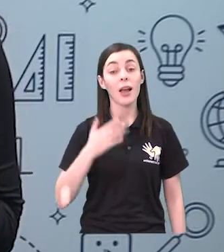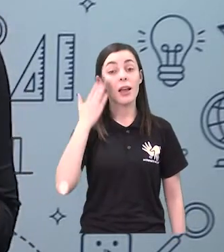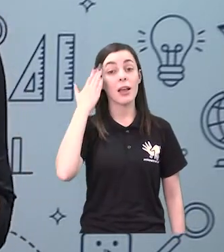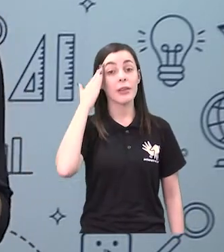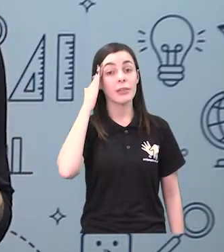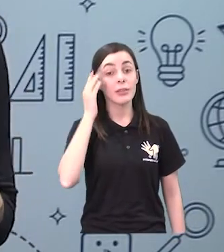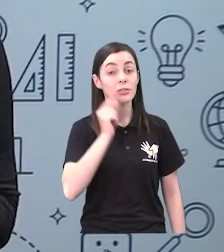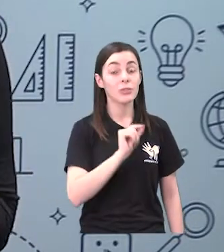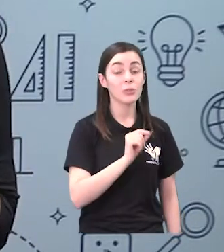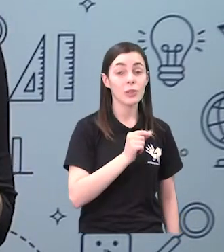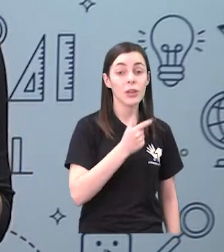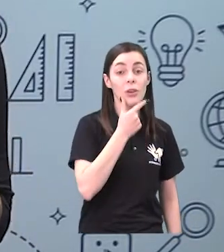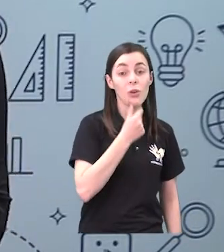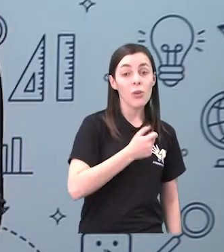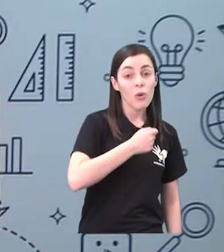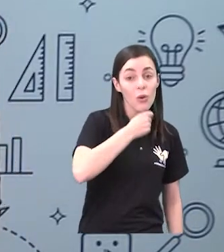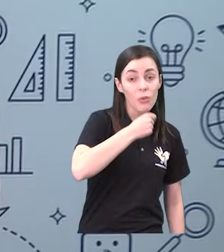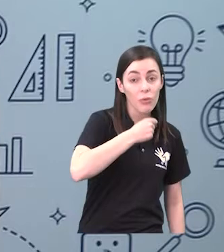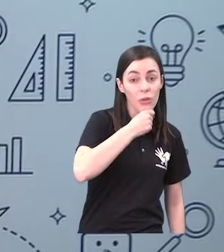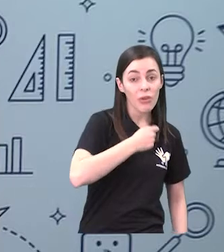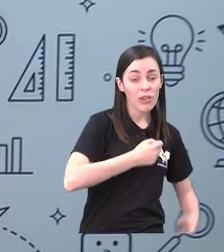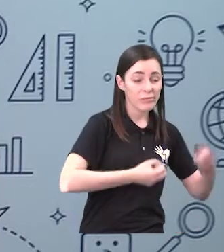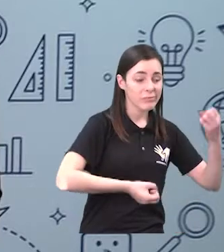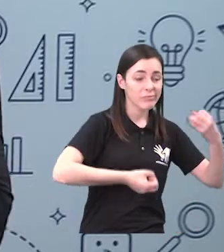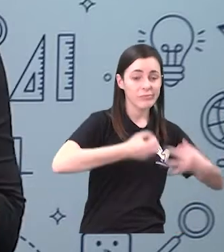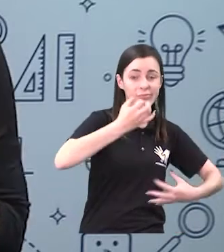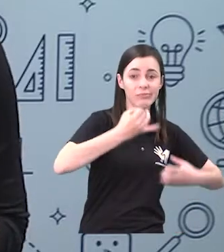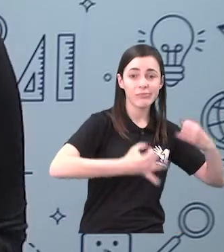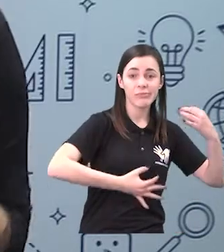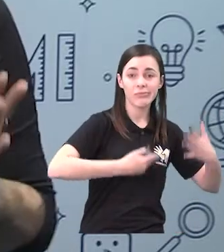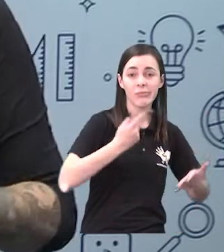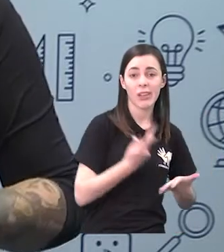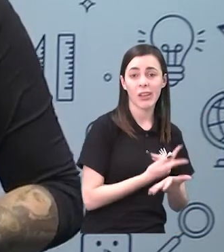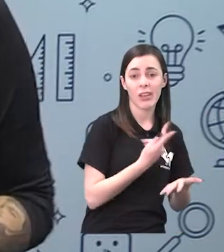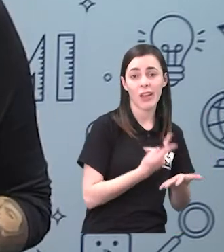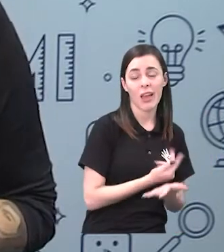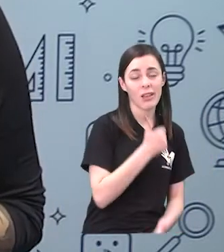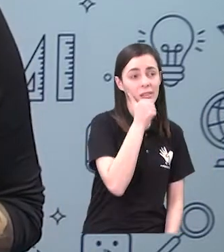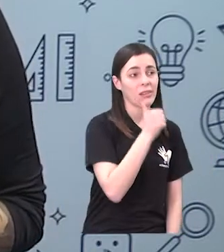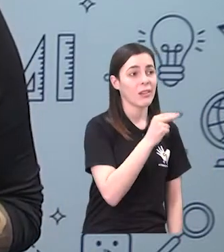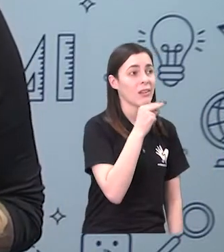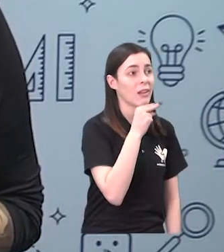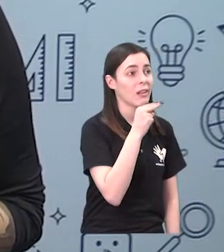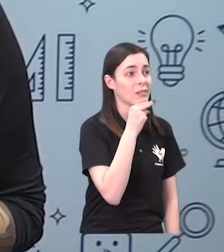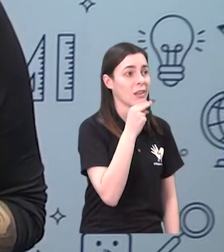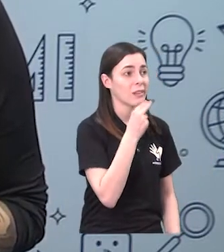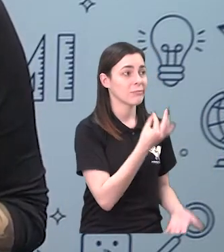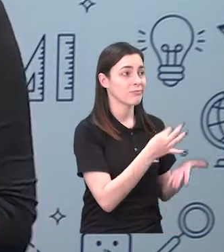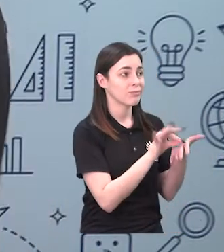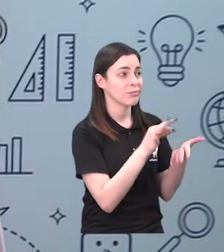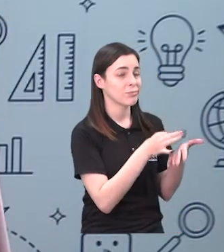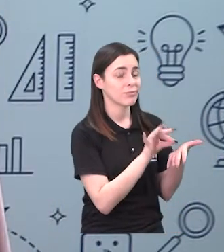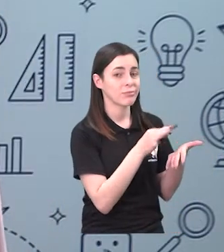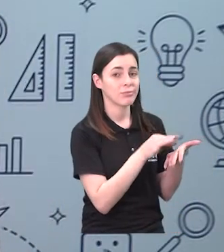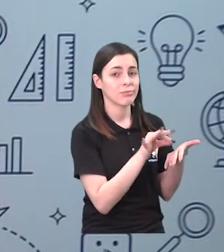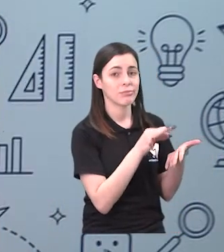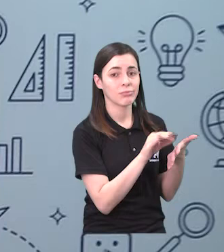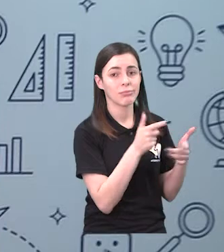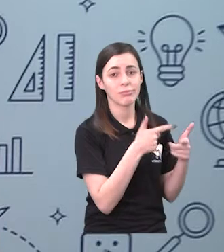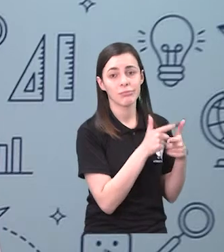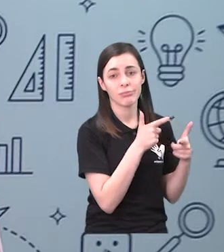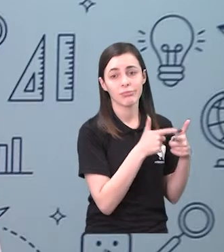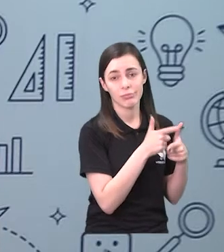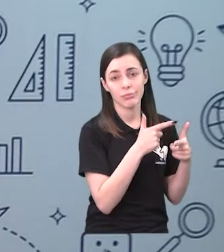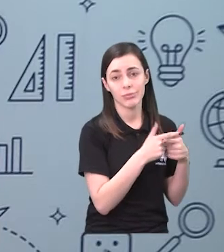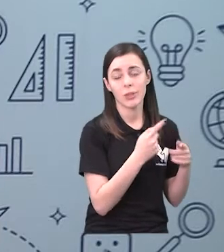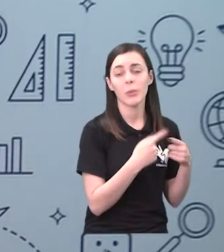saber que o avô estava errando várias vezes e precisou ser corrigido pela neta aqui no nosso caso